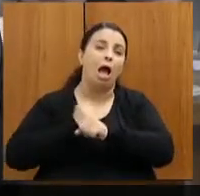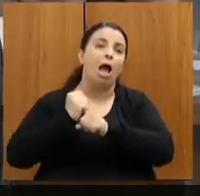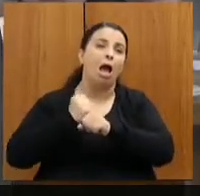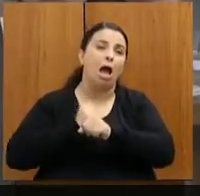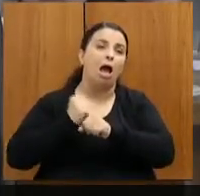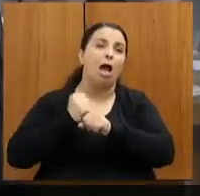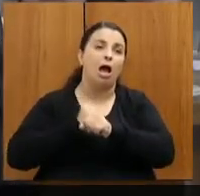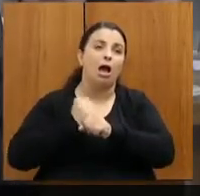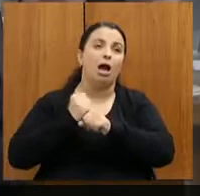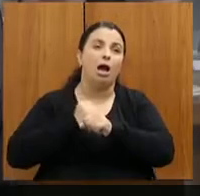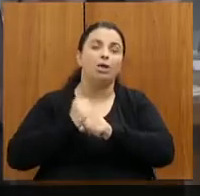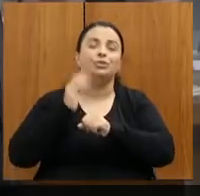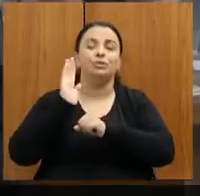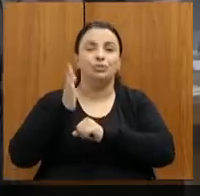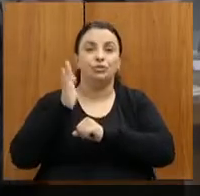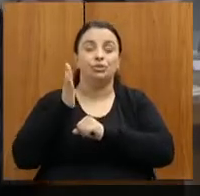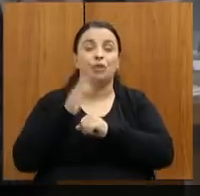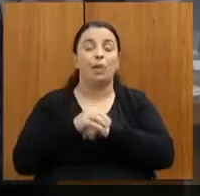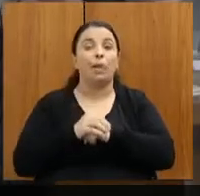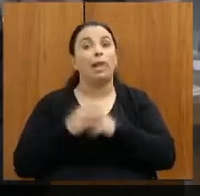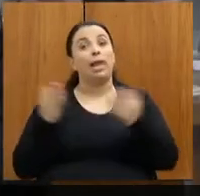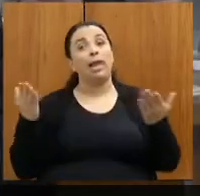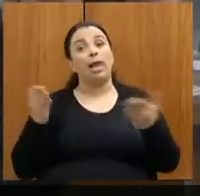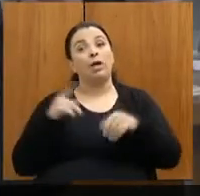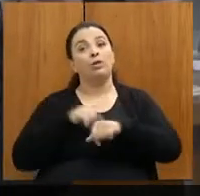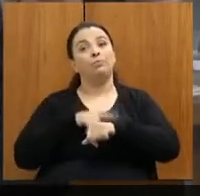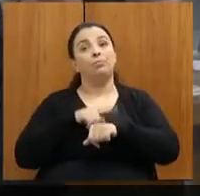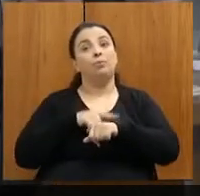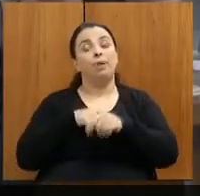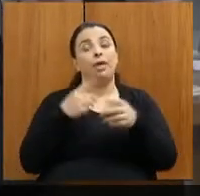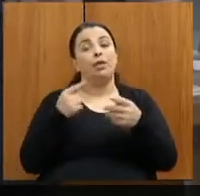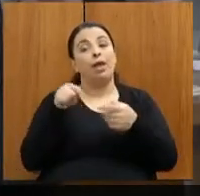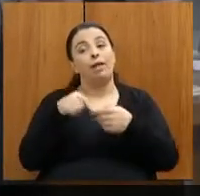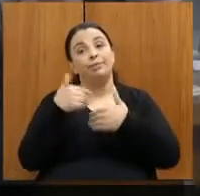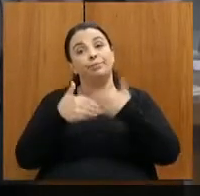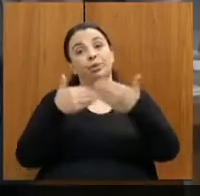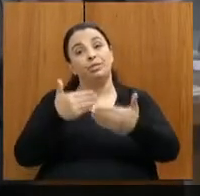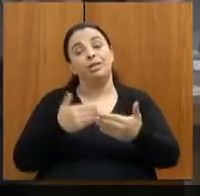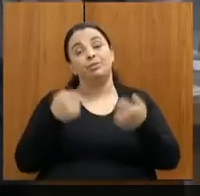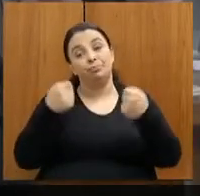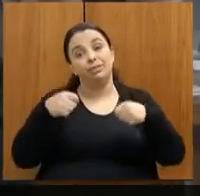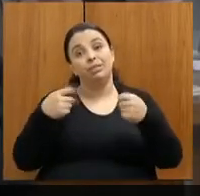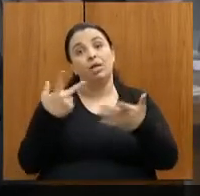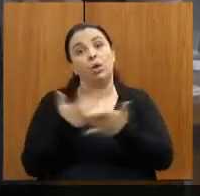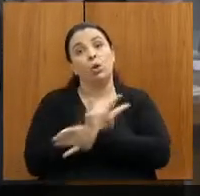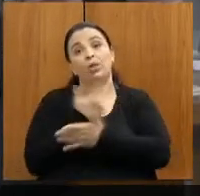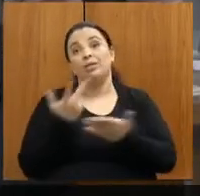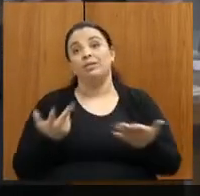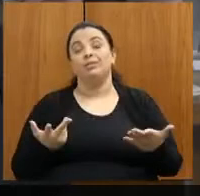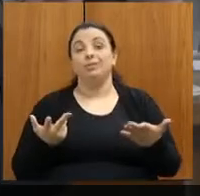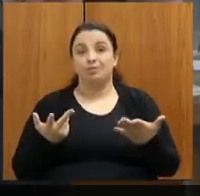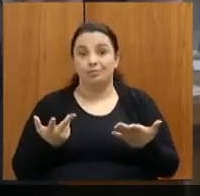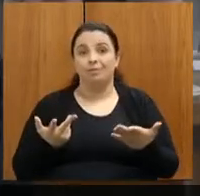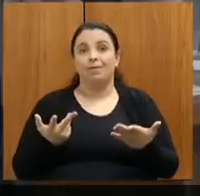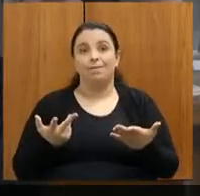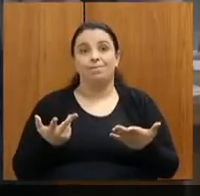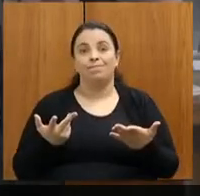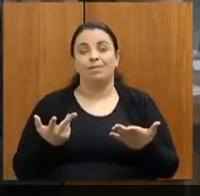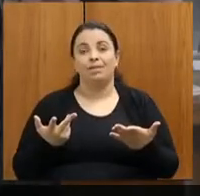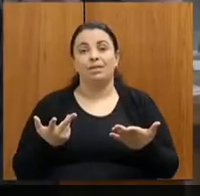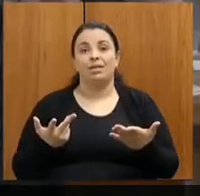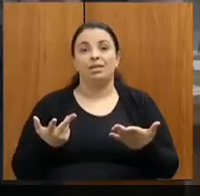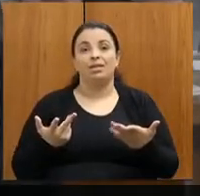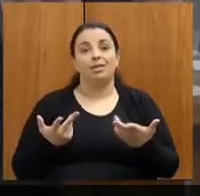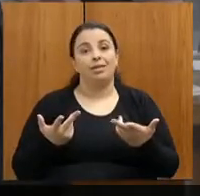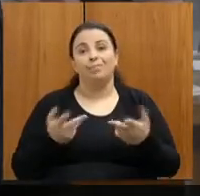dessa forma e neste momento a gente não tem como abrir mão desse processo autoral retirando da base